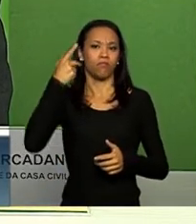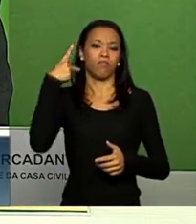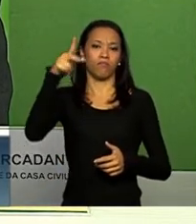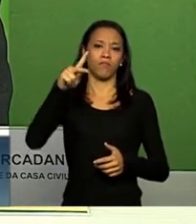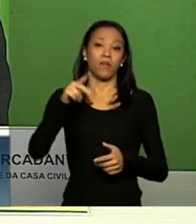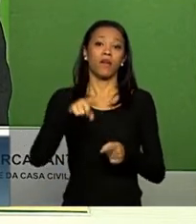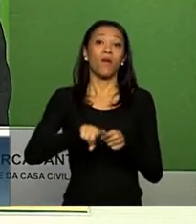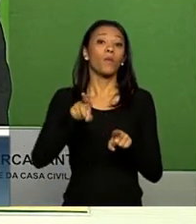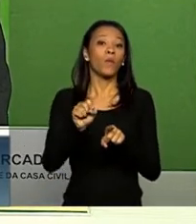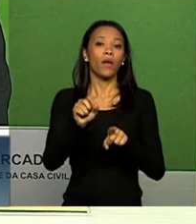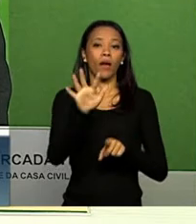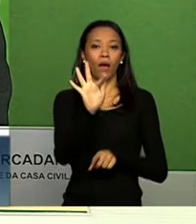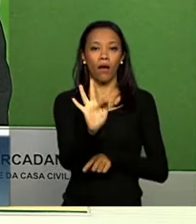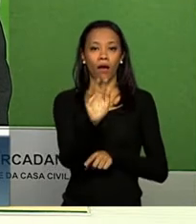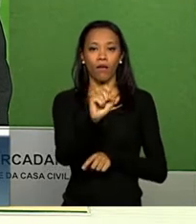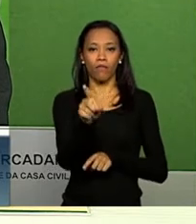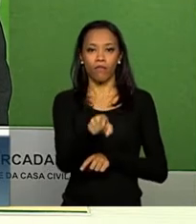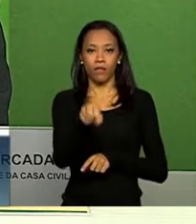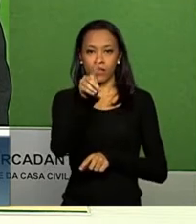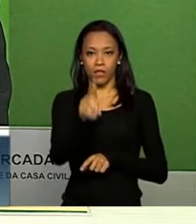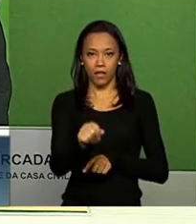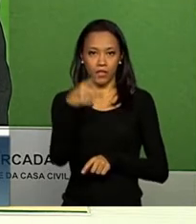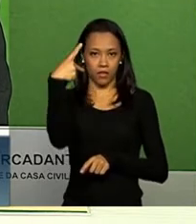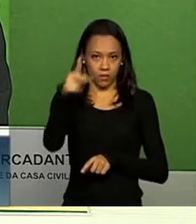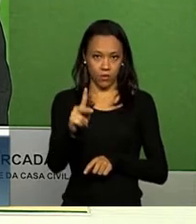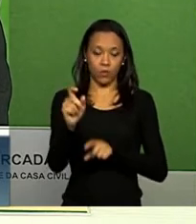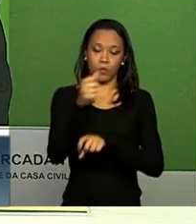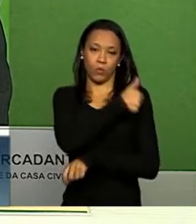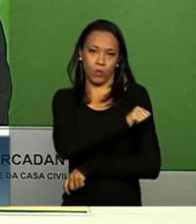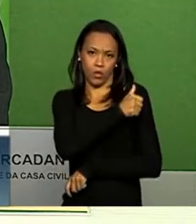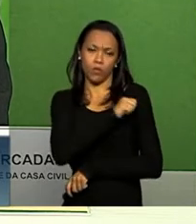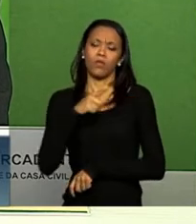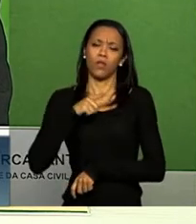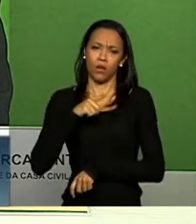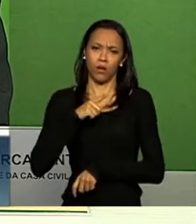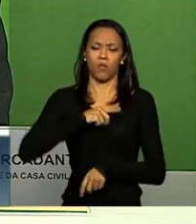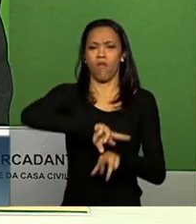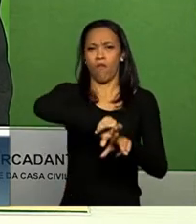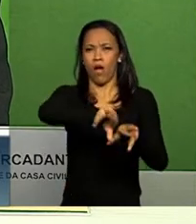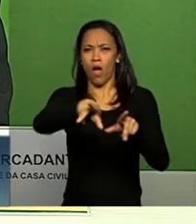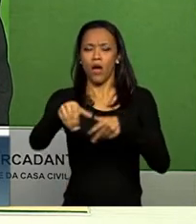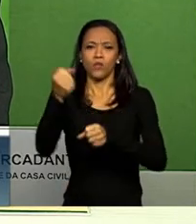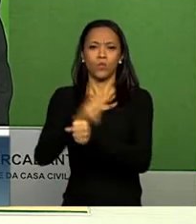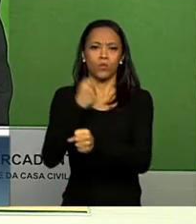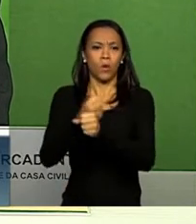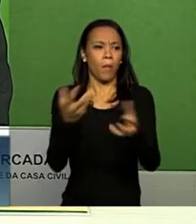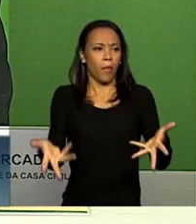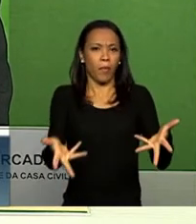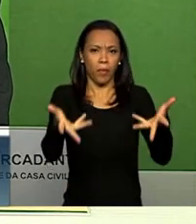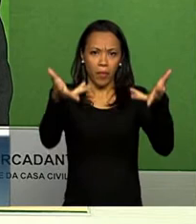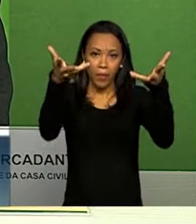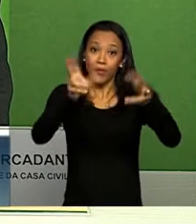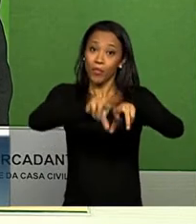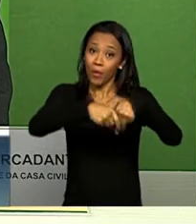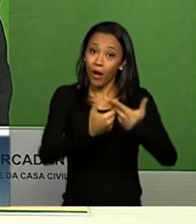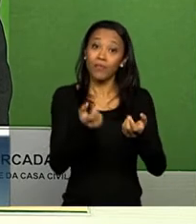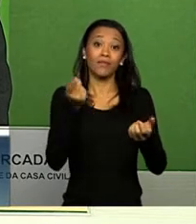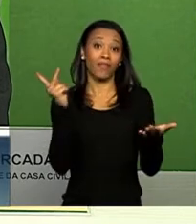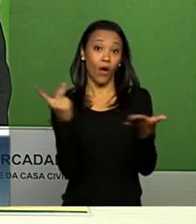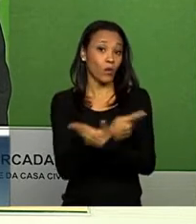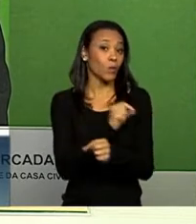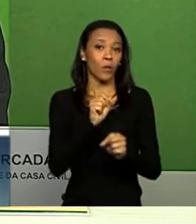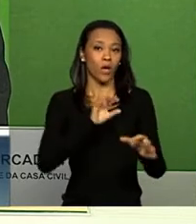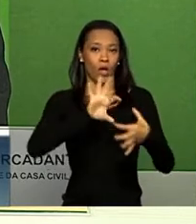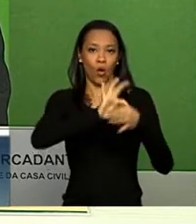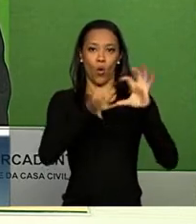temos parcerias em muitas obras estruturantes do Rio e, entre outras coisas, pela Olimpíada, que é uma coisa